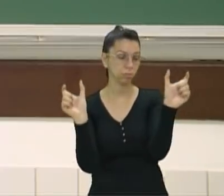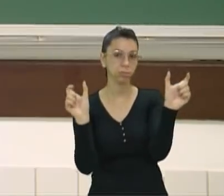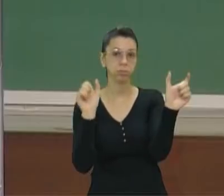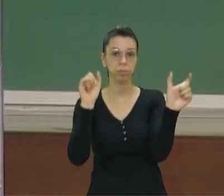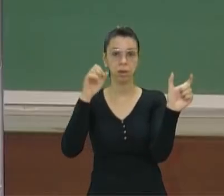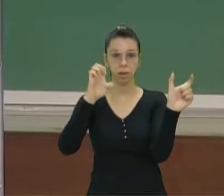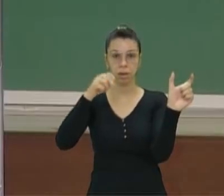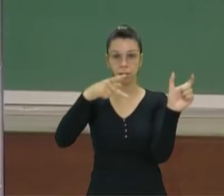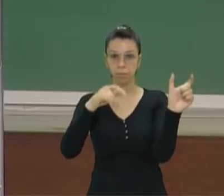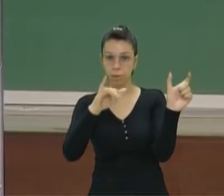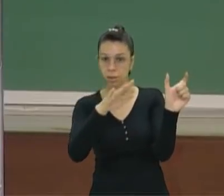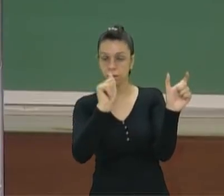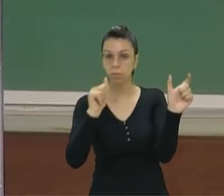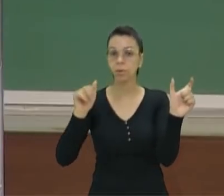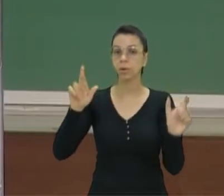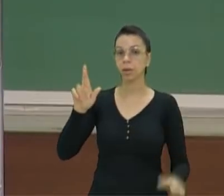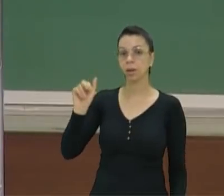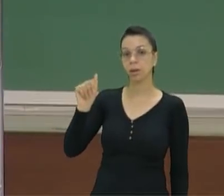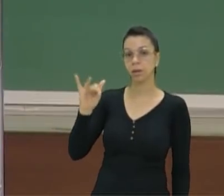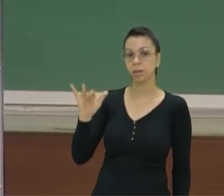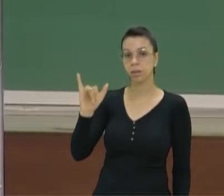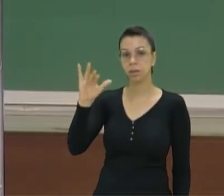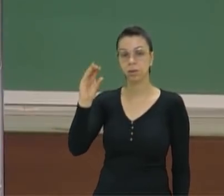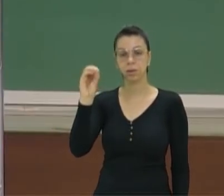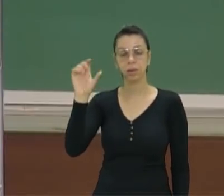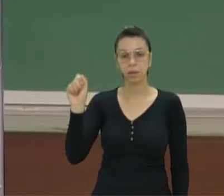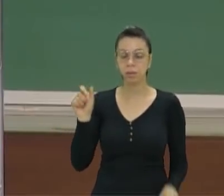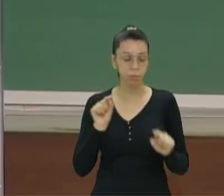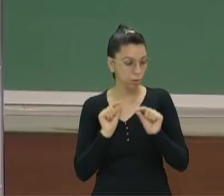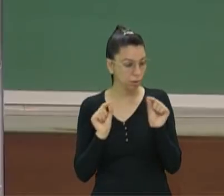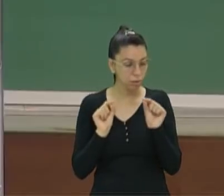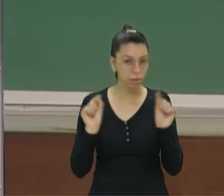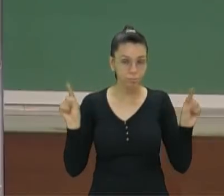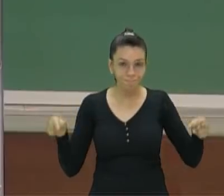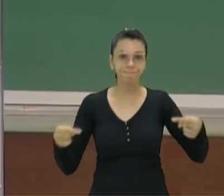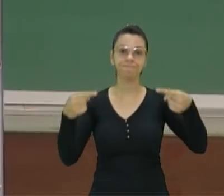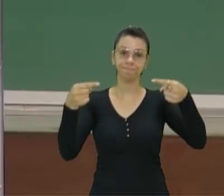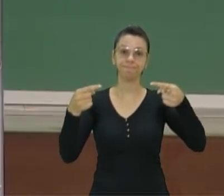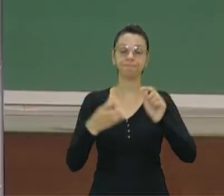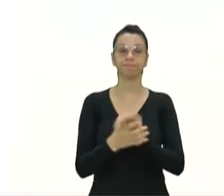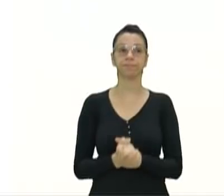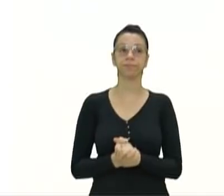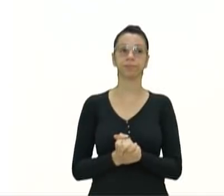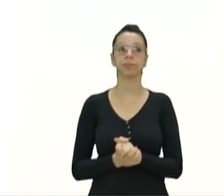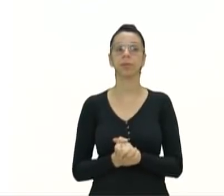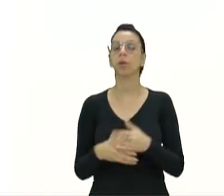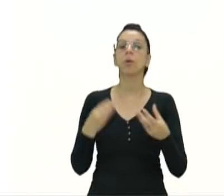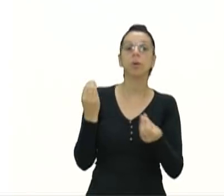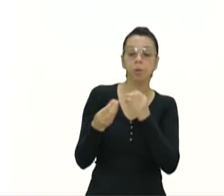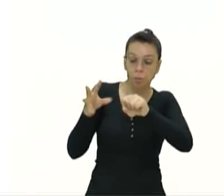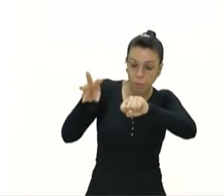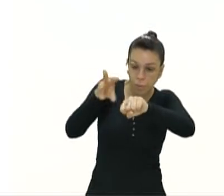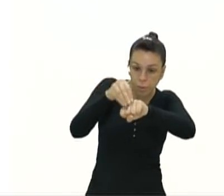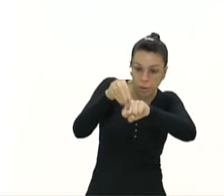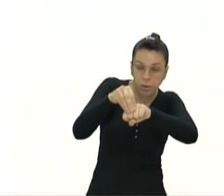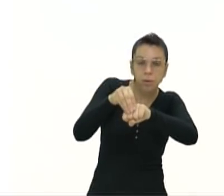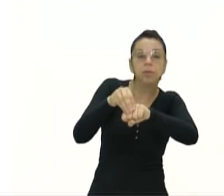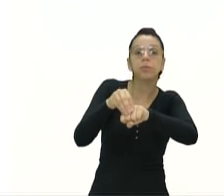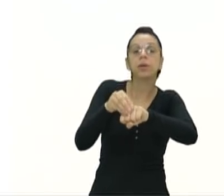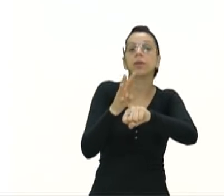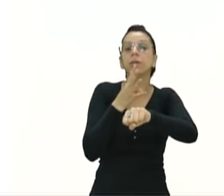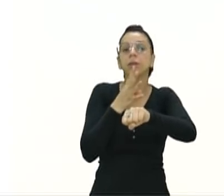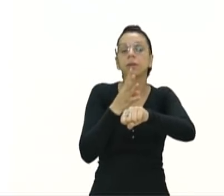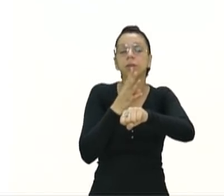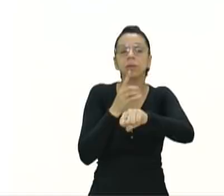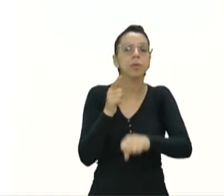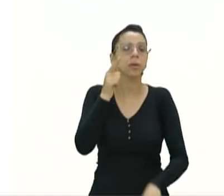mais uma pergunta aqui, para que a gente se aproprie desse conhecimento. Como o conhecimento era entendido no período grego